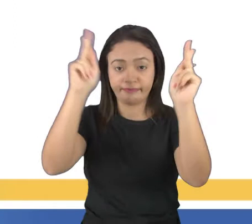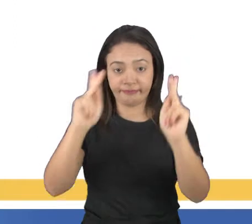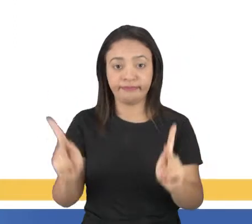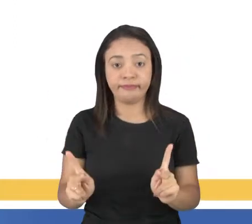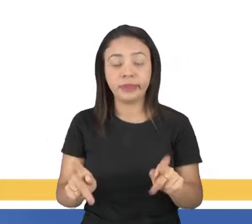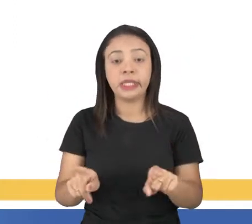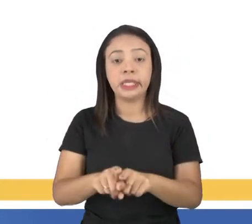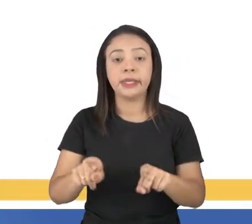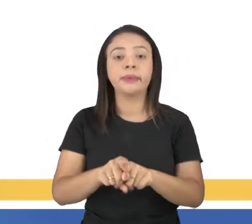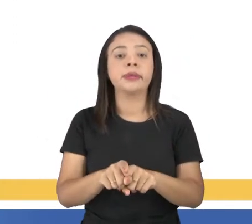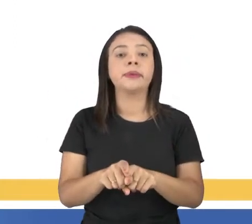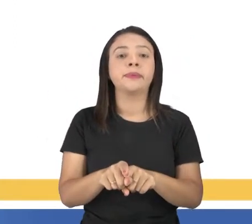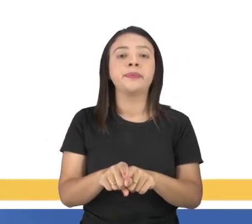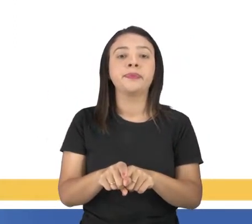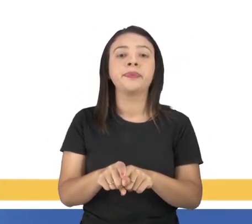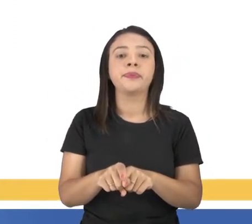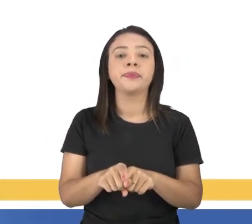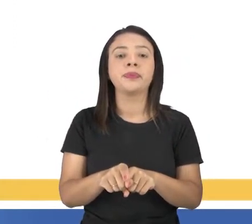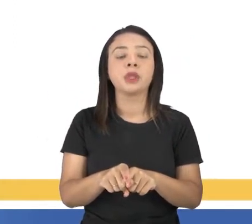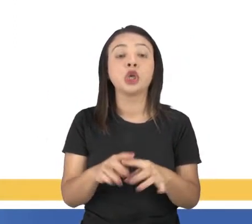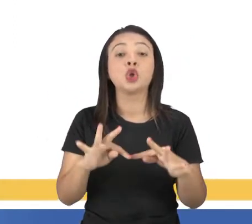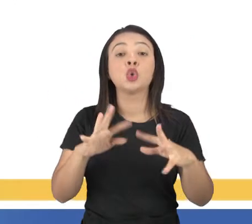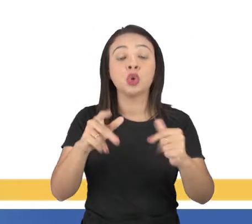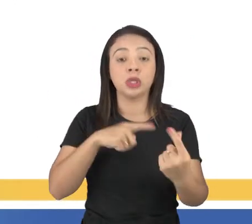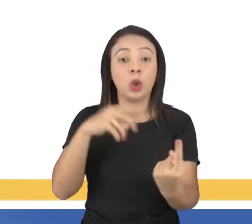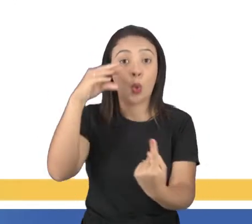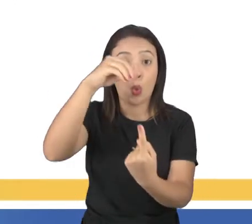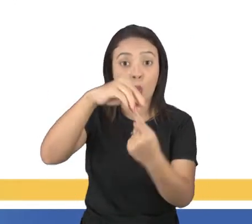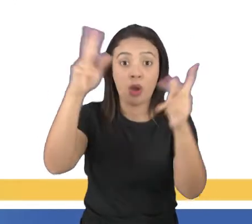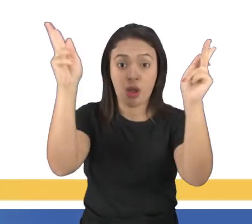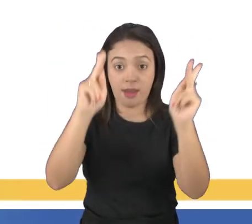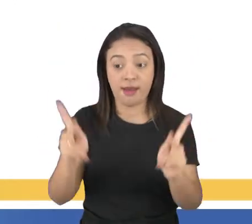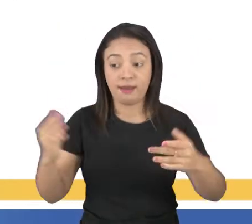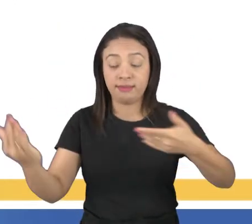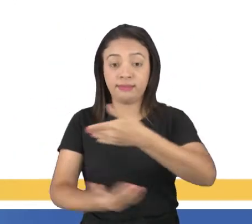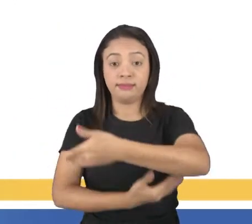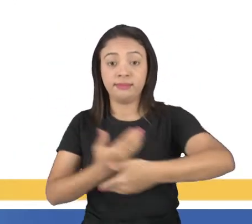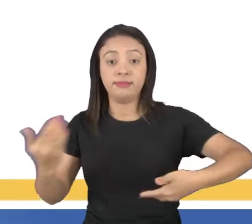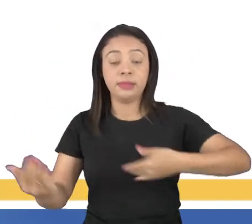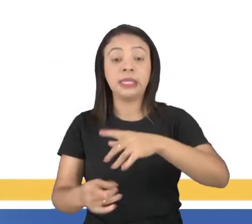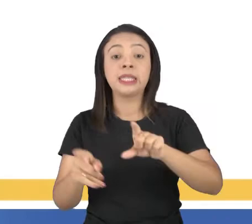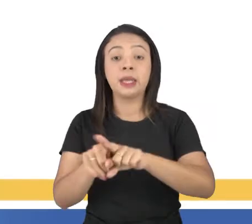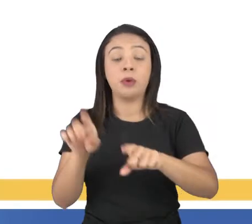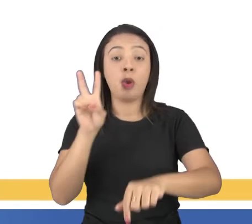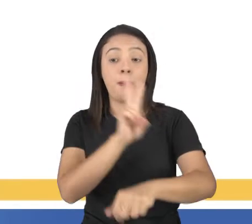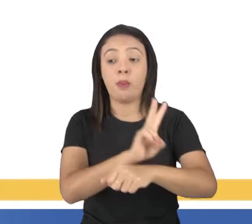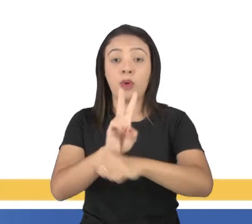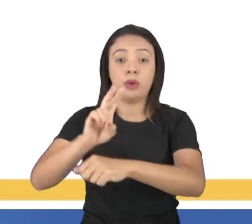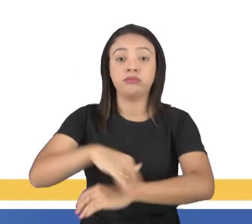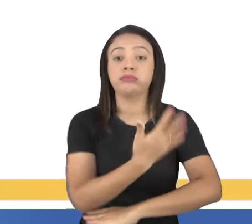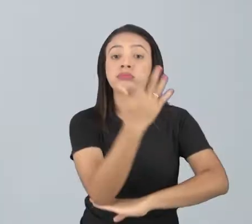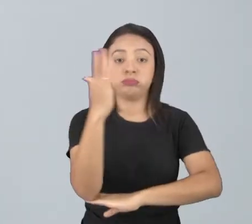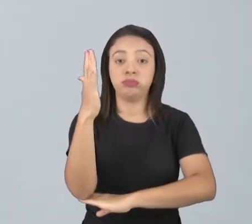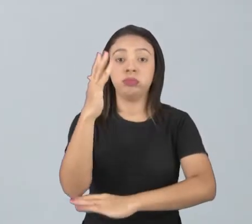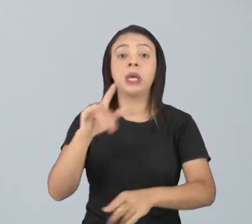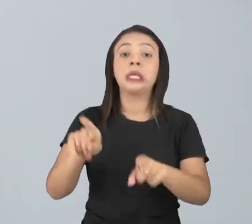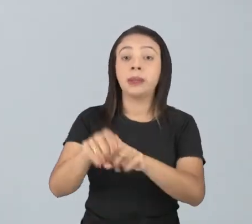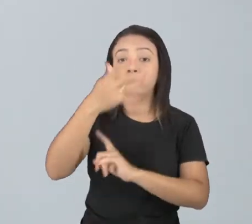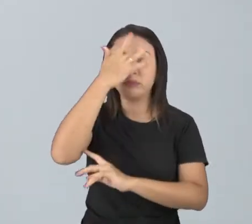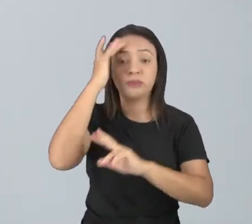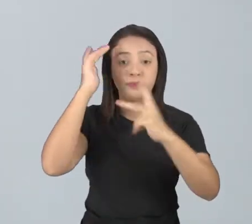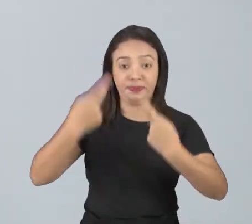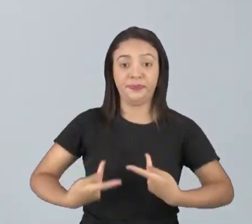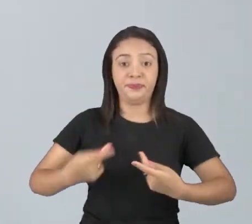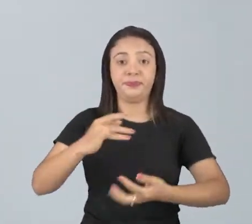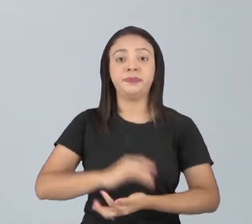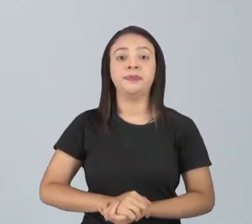alguns objetivos. E todos que têm o objetivo da paz comum e da sustentabilidade humana. Então, como o